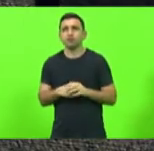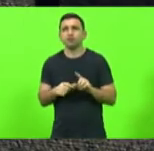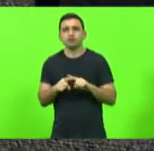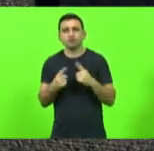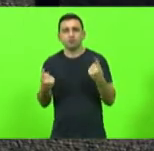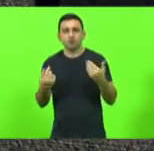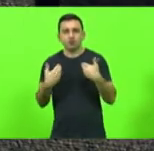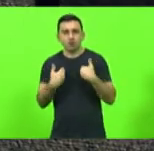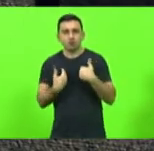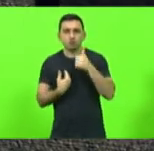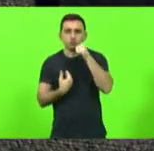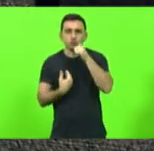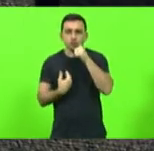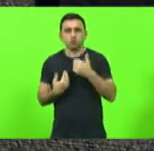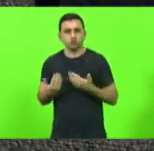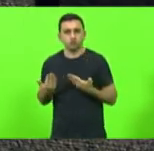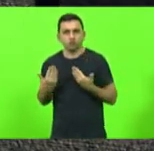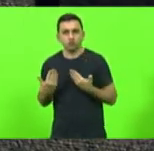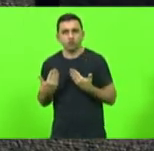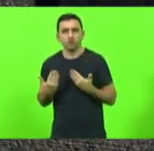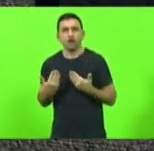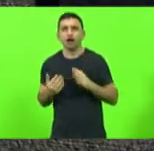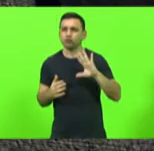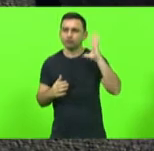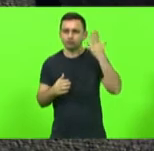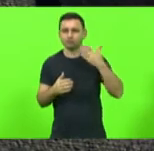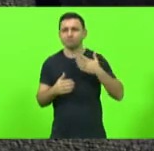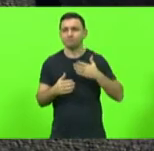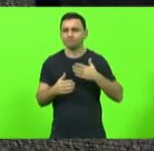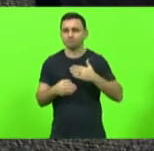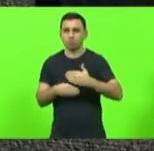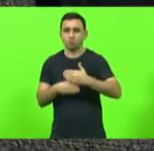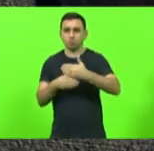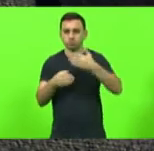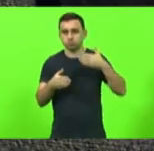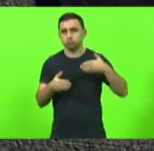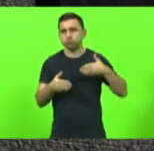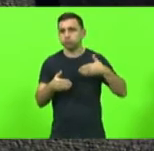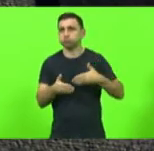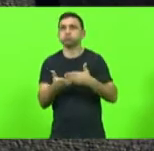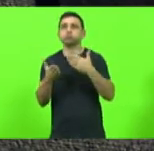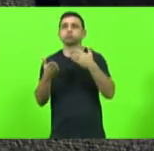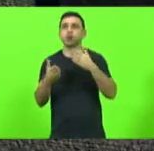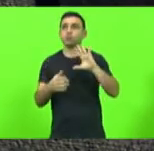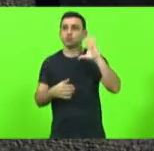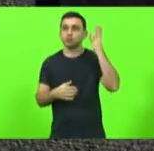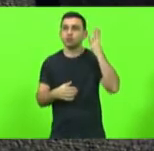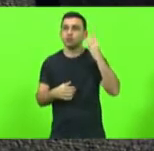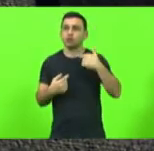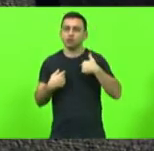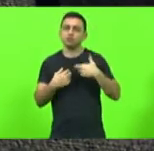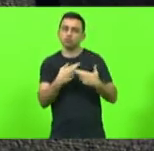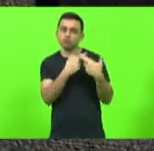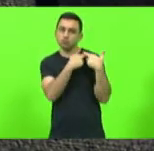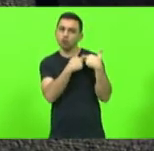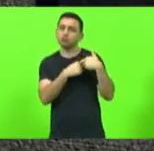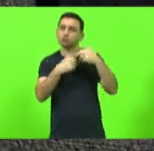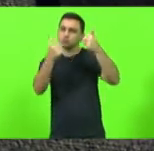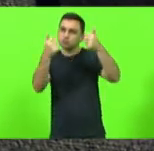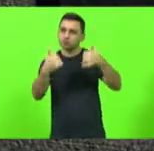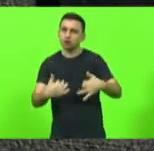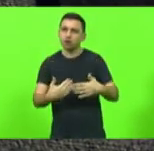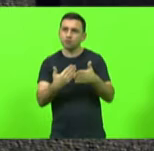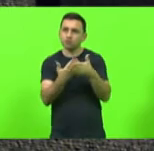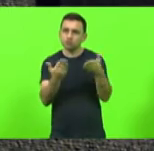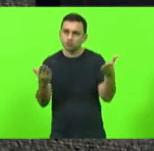mulher, jovem, atingida por barragem, eu venho aqui com essa responsabilidade de tentar contar um pouco para vocês,